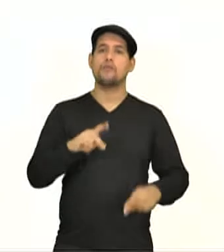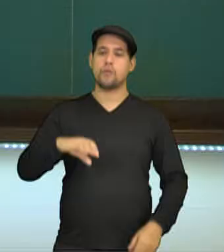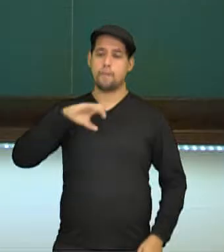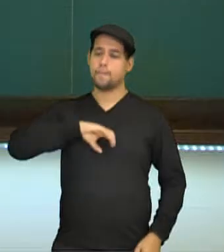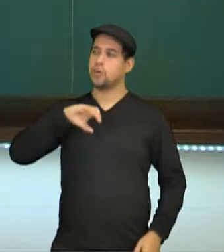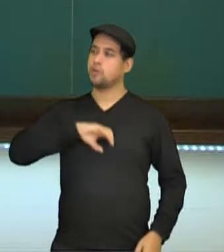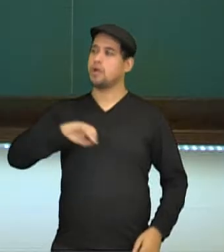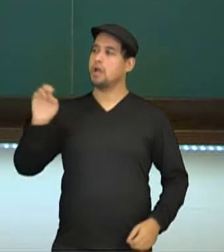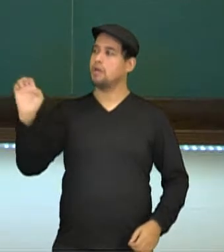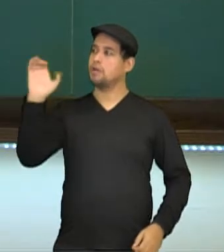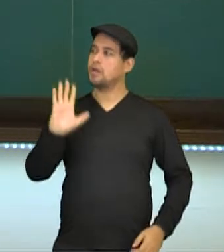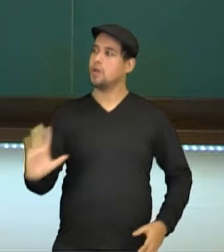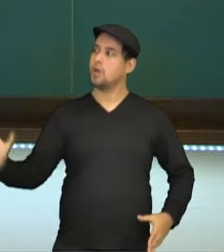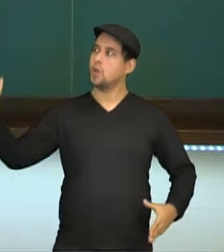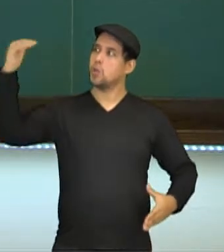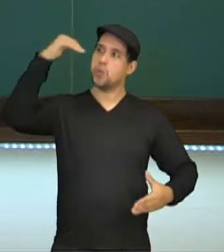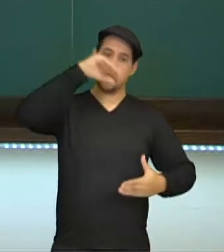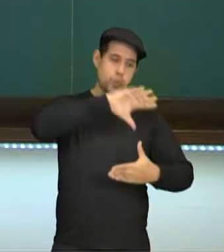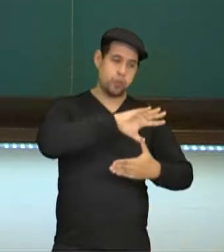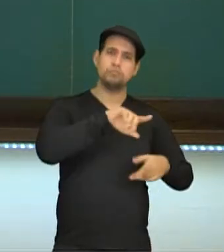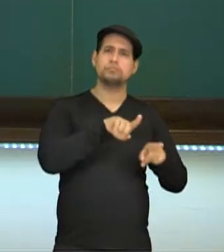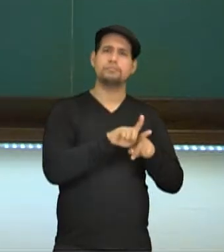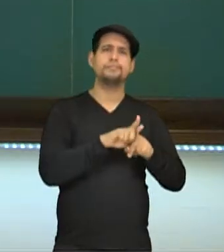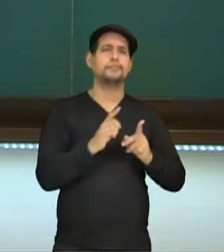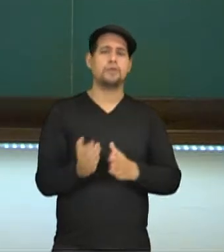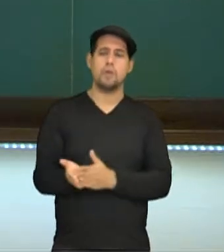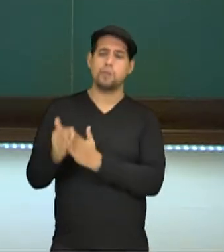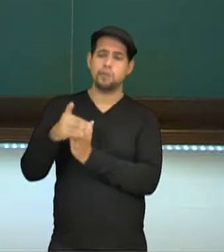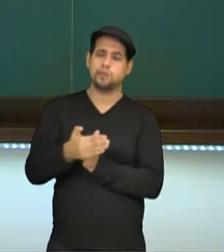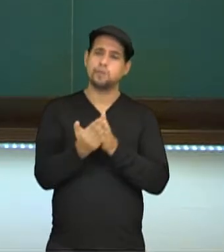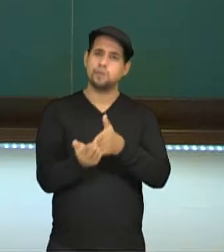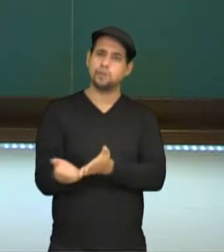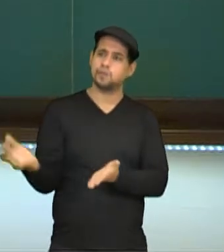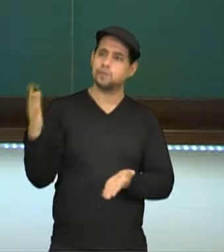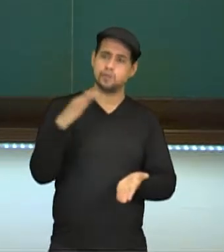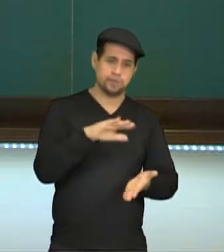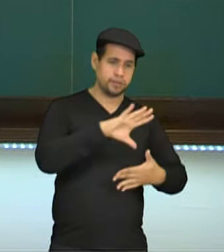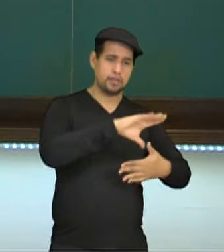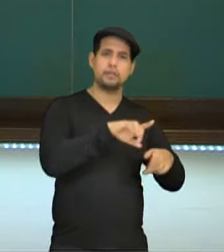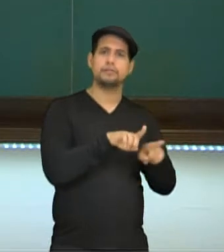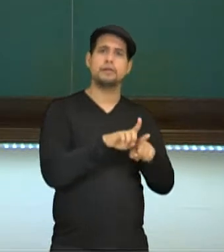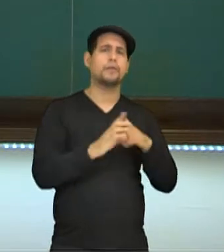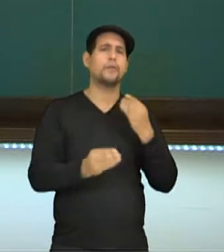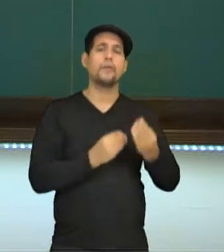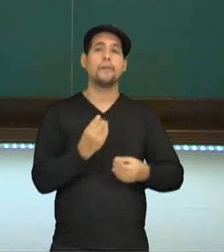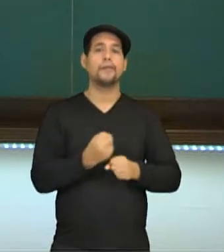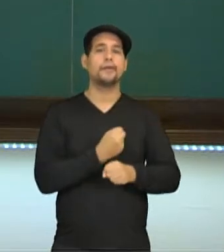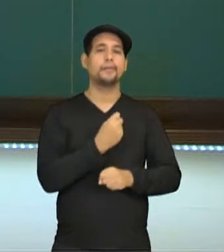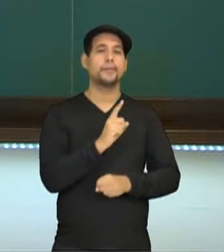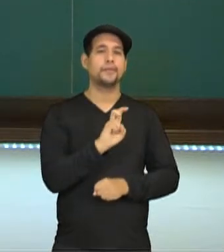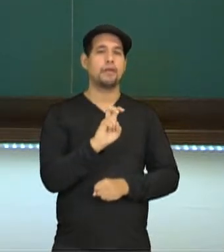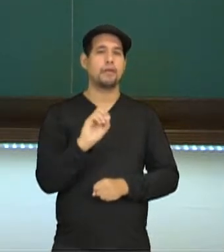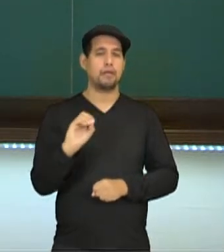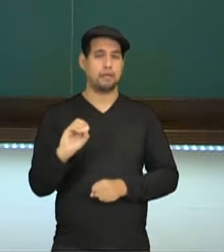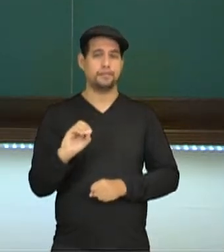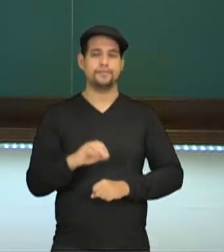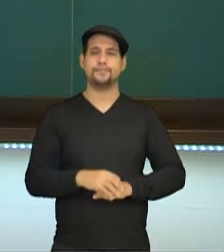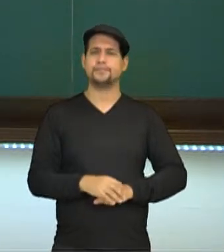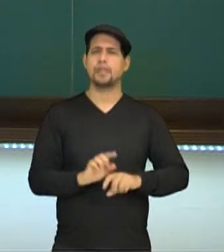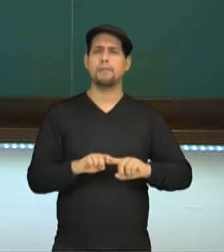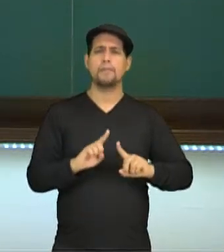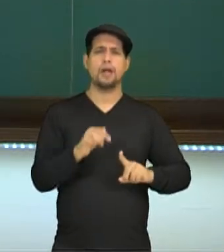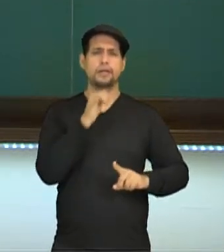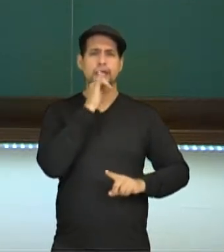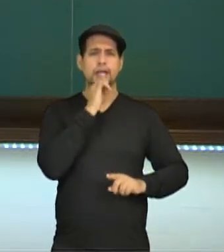Os portugueses chegaram aqui, a esquadra de Pedro Álvares Cabral chegou ao Brasil no ano de 1500, né?